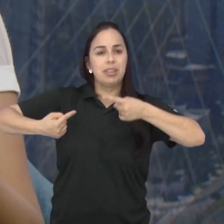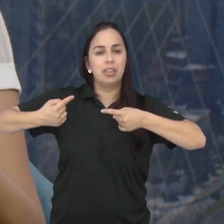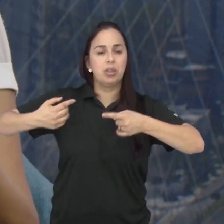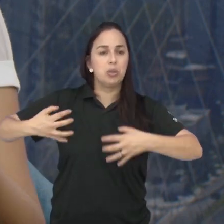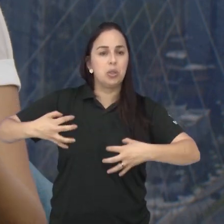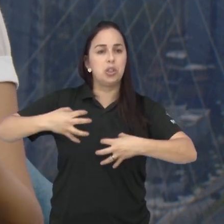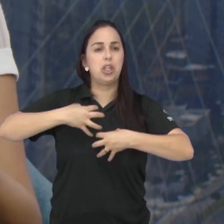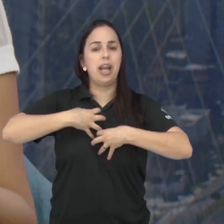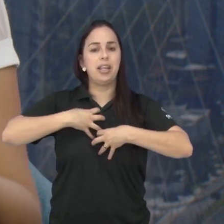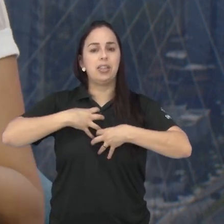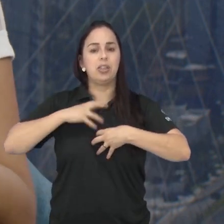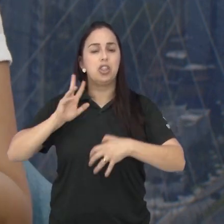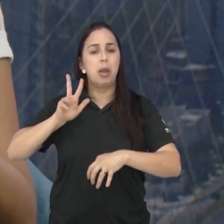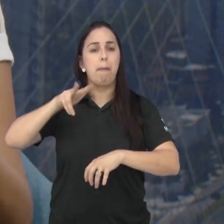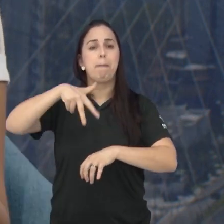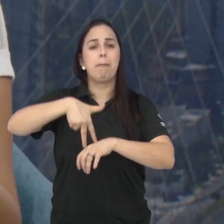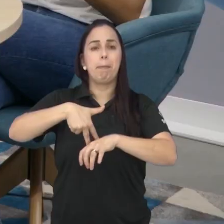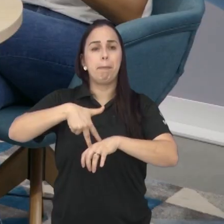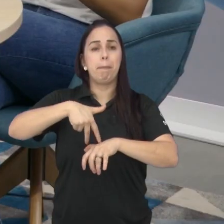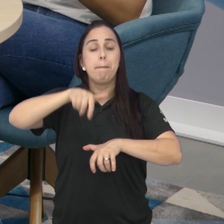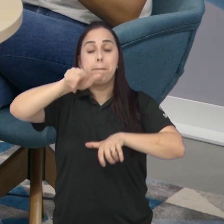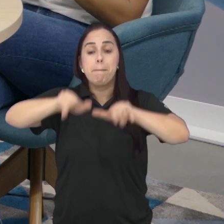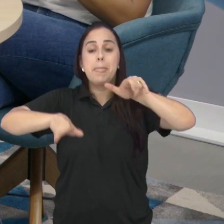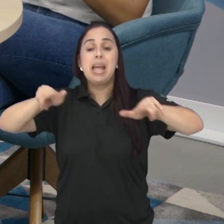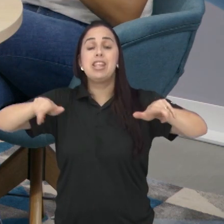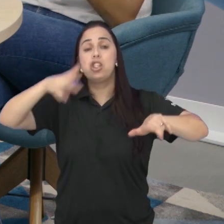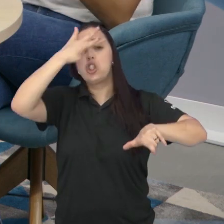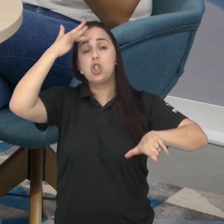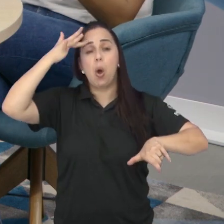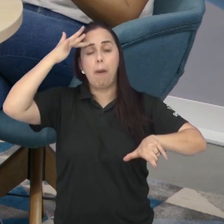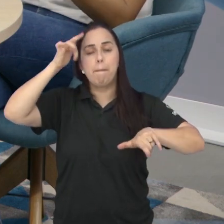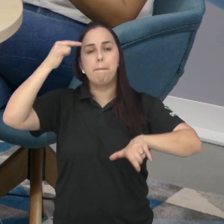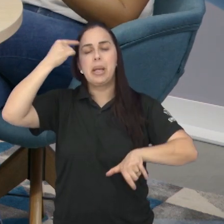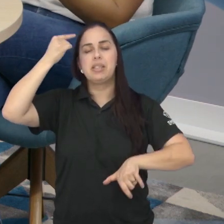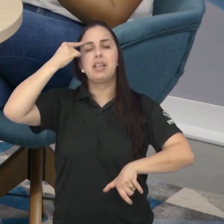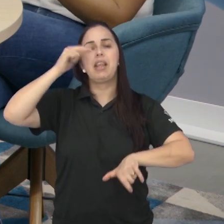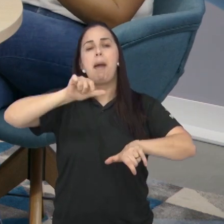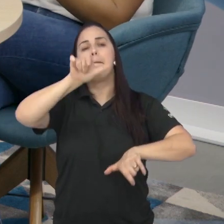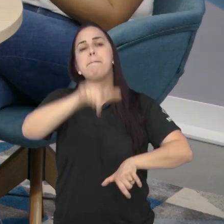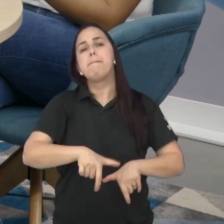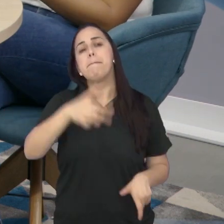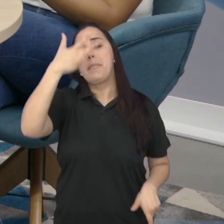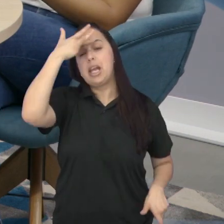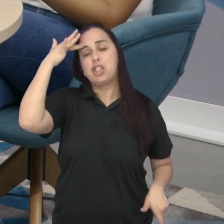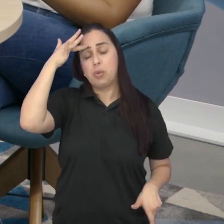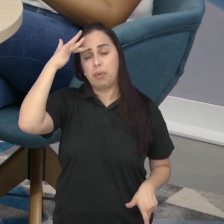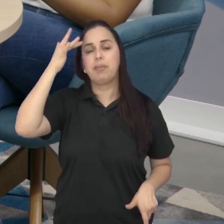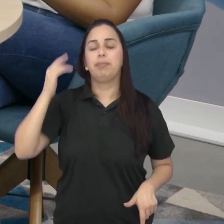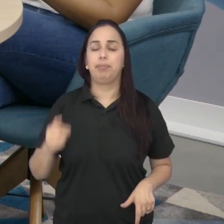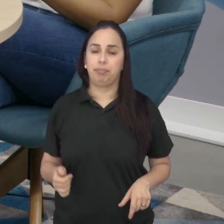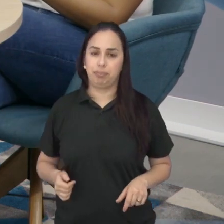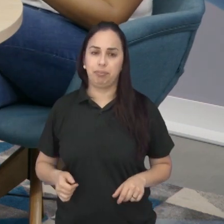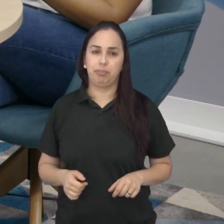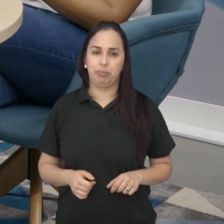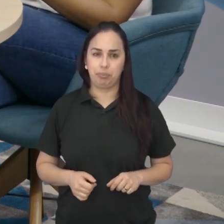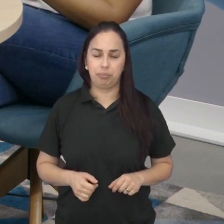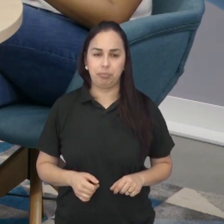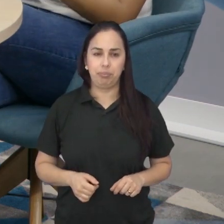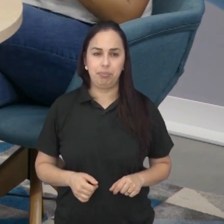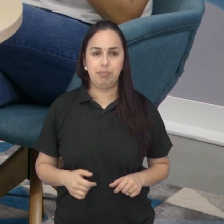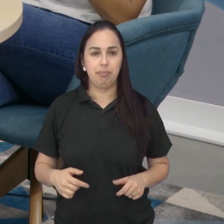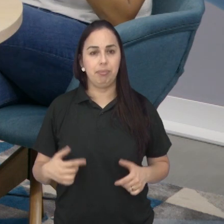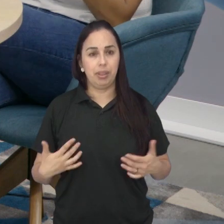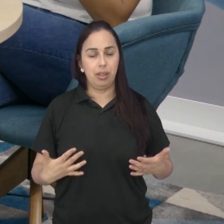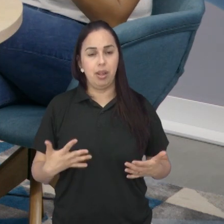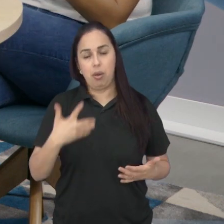de posicionamentos hoje de pessoas. Então, eu gosto muito dessa pauta das pessoas, porque